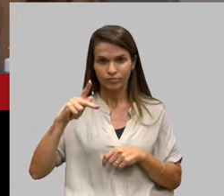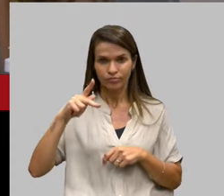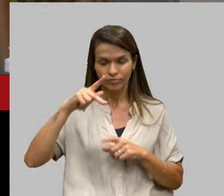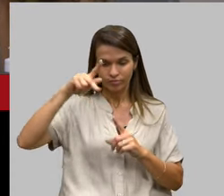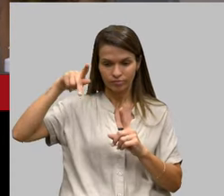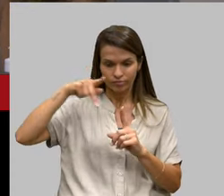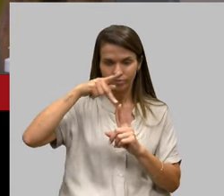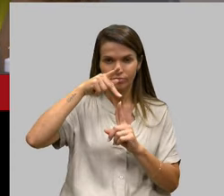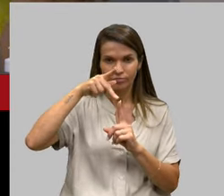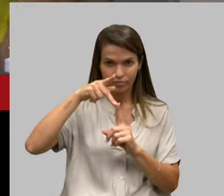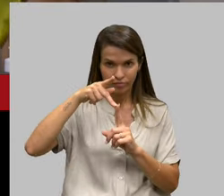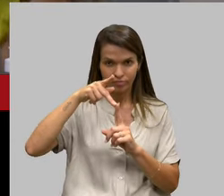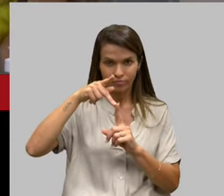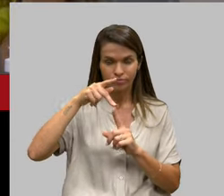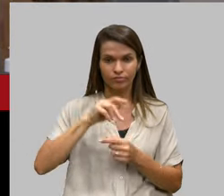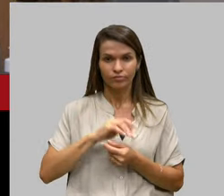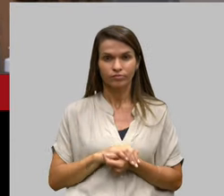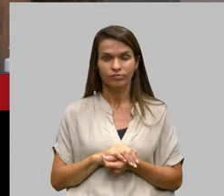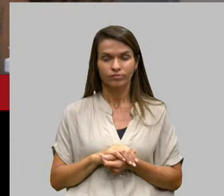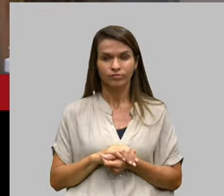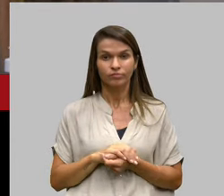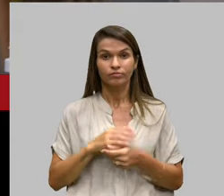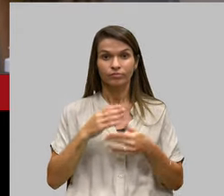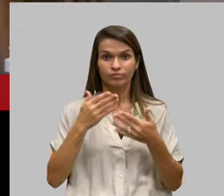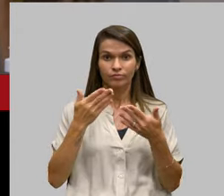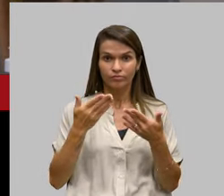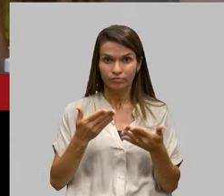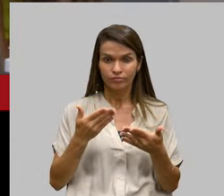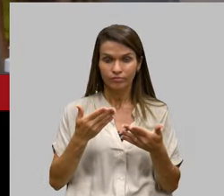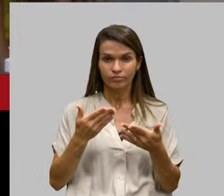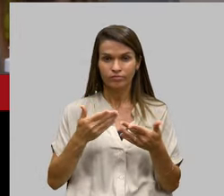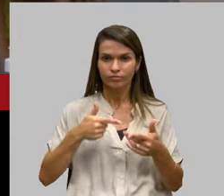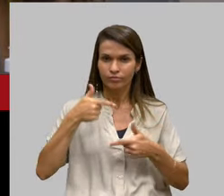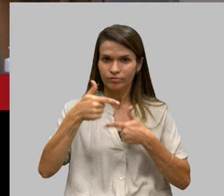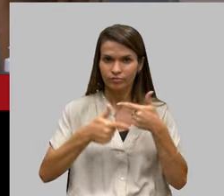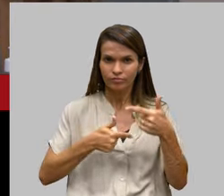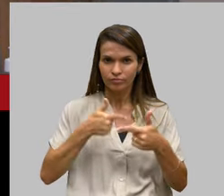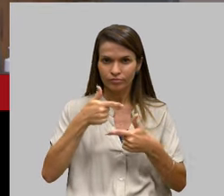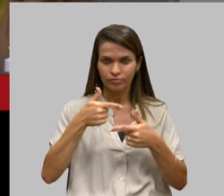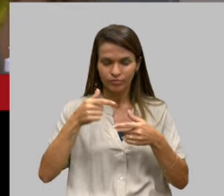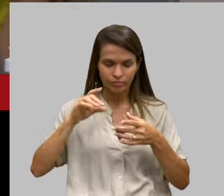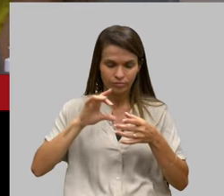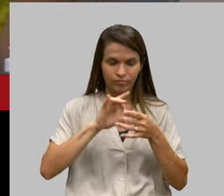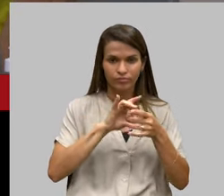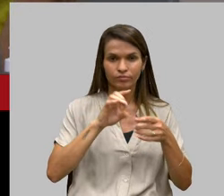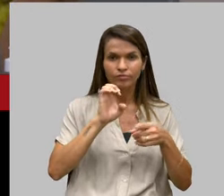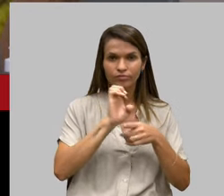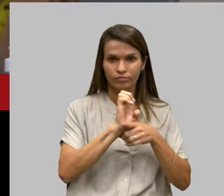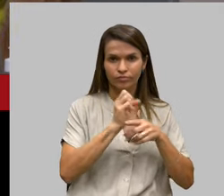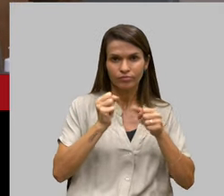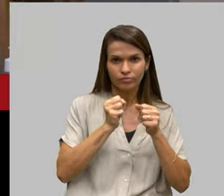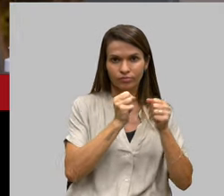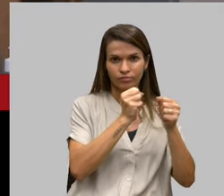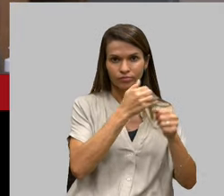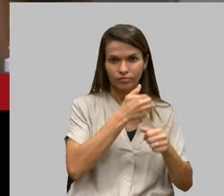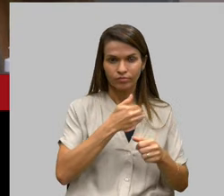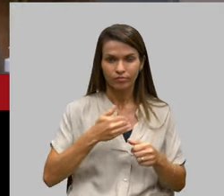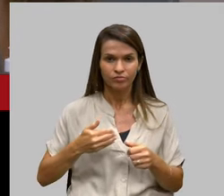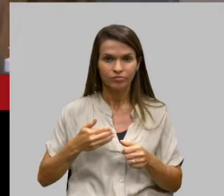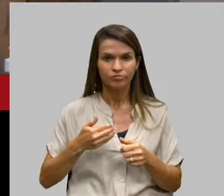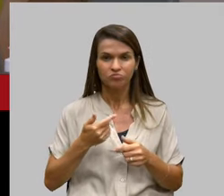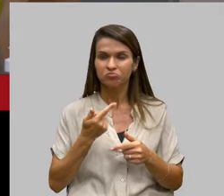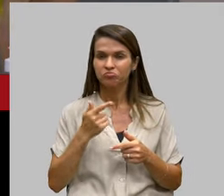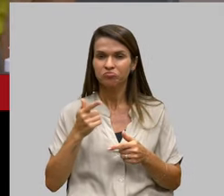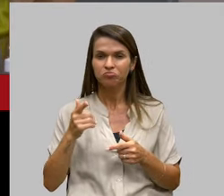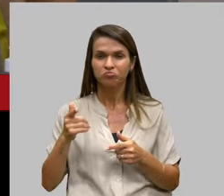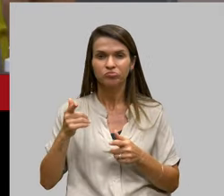ou seja as carreiras inerentes ao estado como poder público sem correspondência no